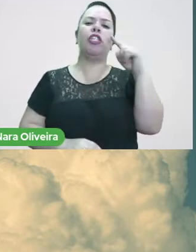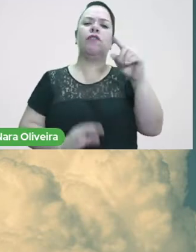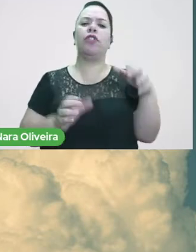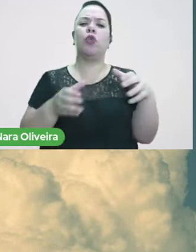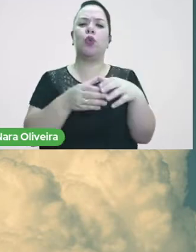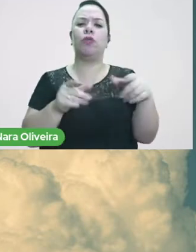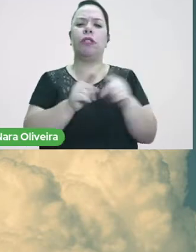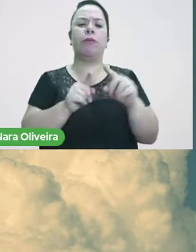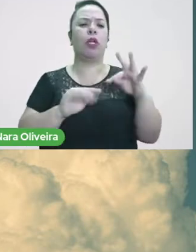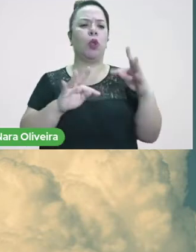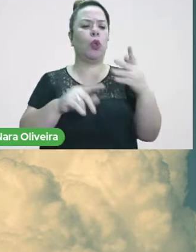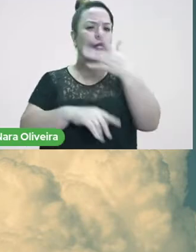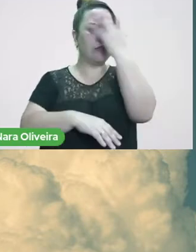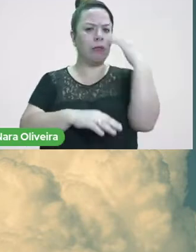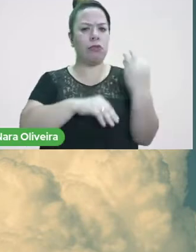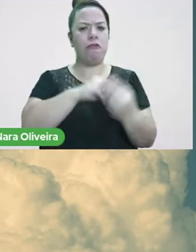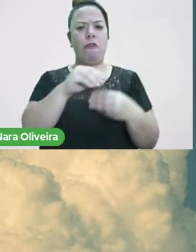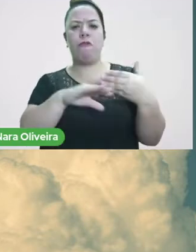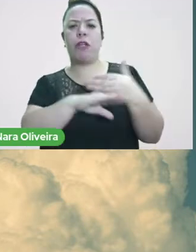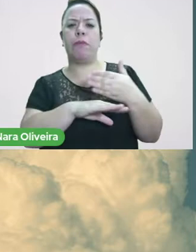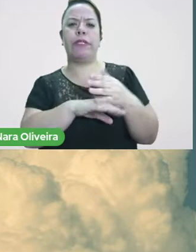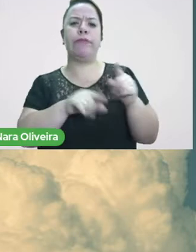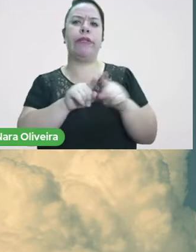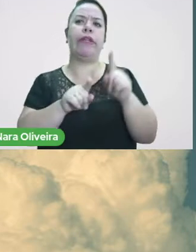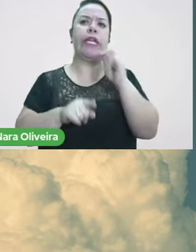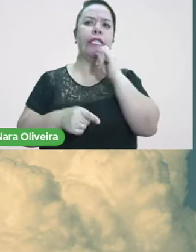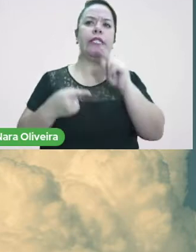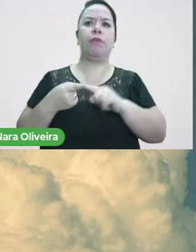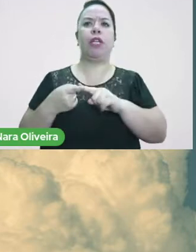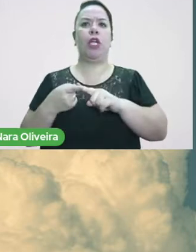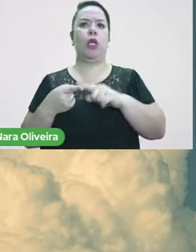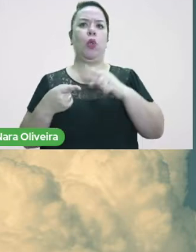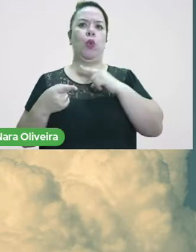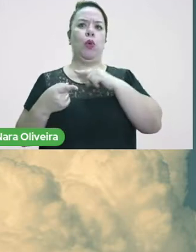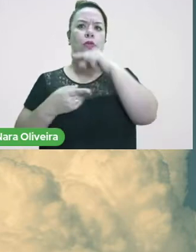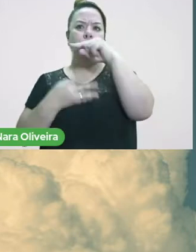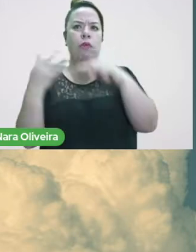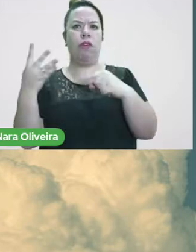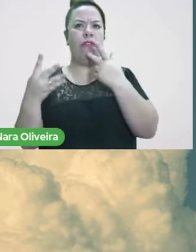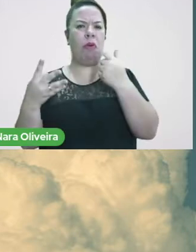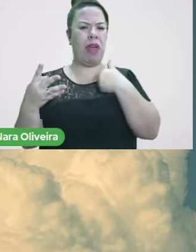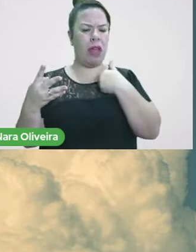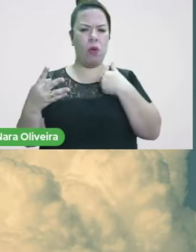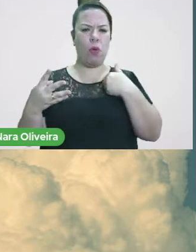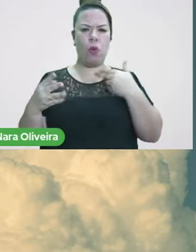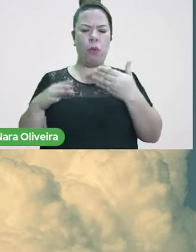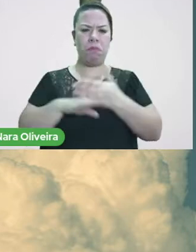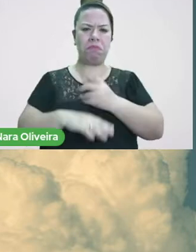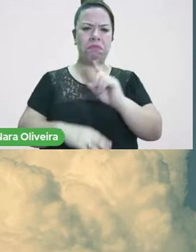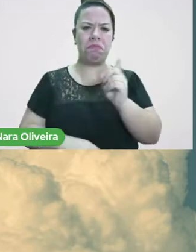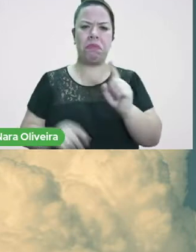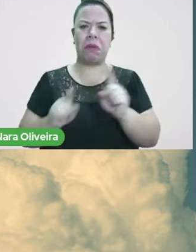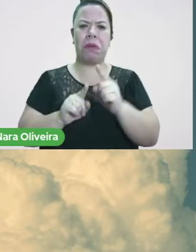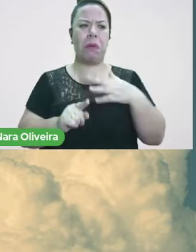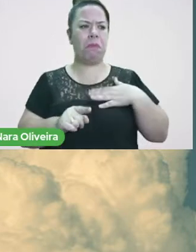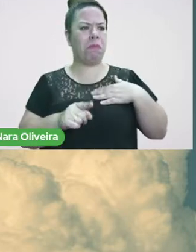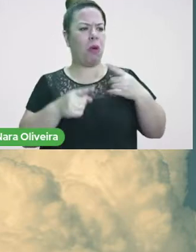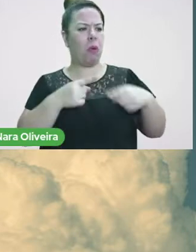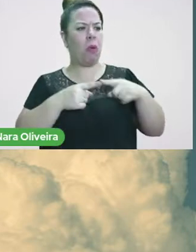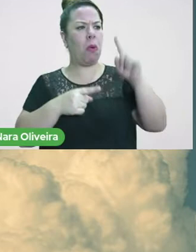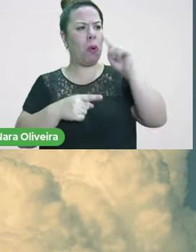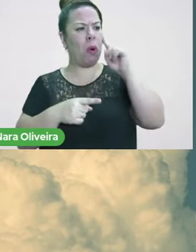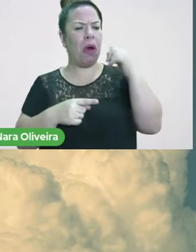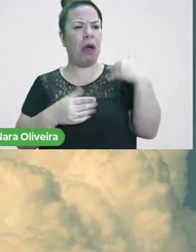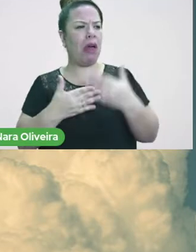tá? E aí tem um BA, eu tenho um XD que diz, poxa, eu não estou envolvido nisso, isso não faz parte da minha rotina. Faz sim, e